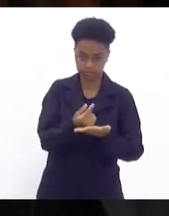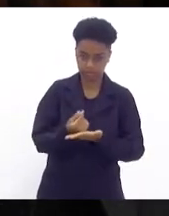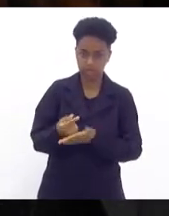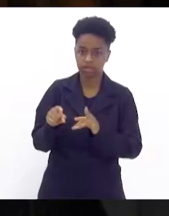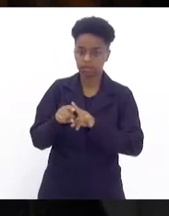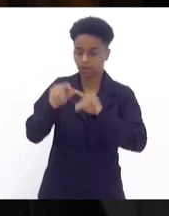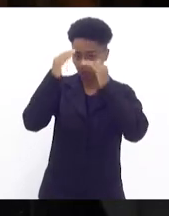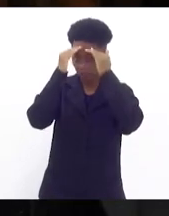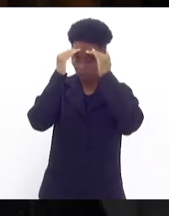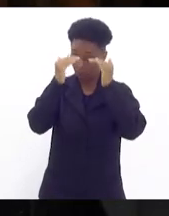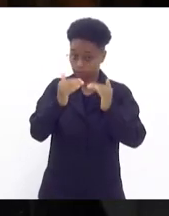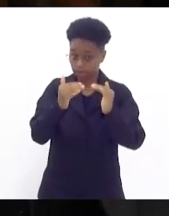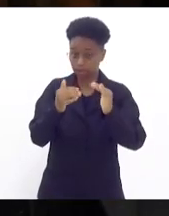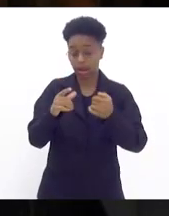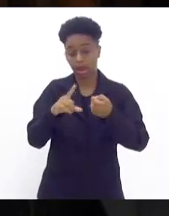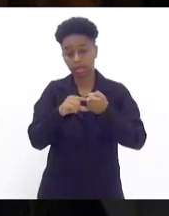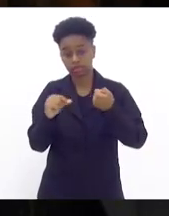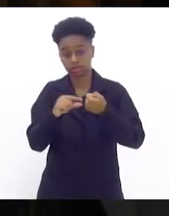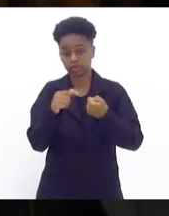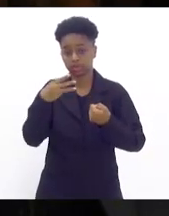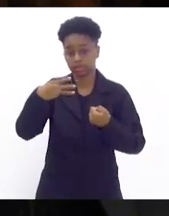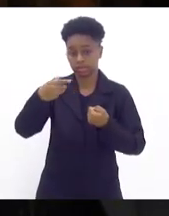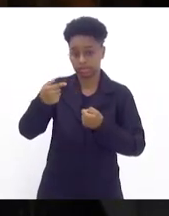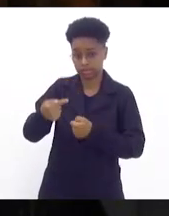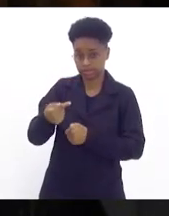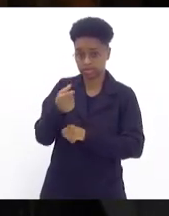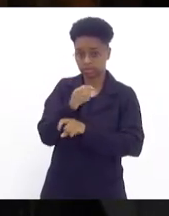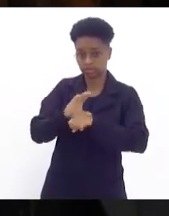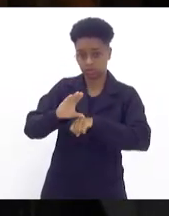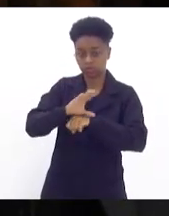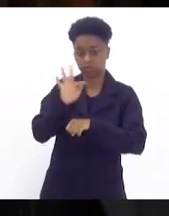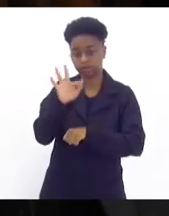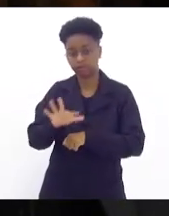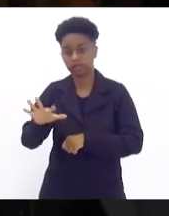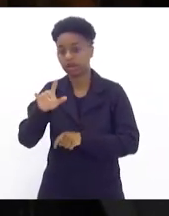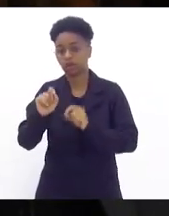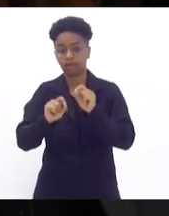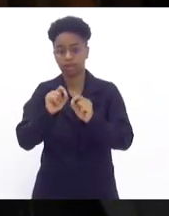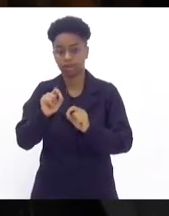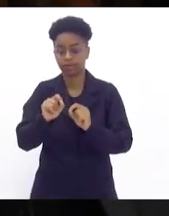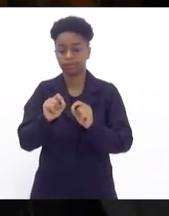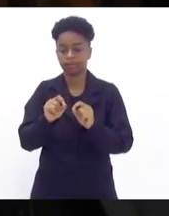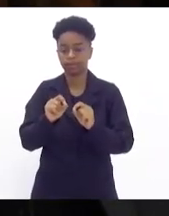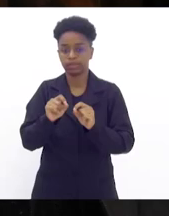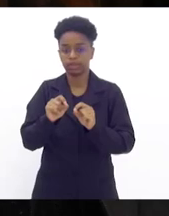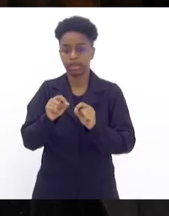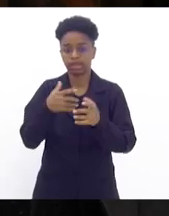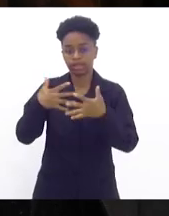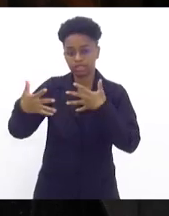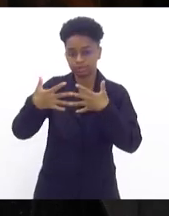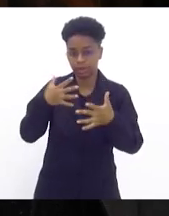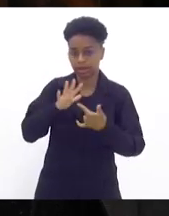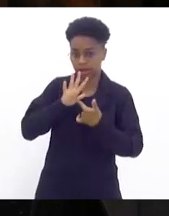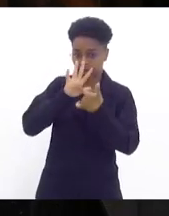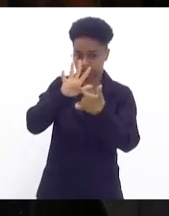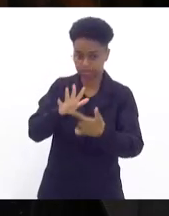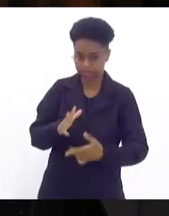obedecendo o Artigo 37 da Constituição Federal que é o princípio da Transparência